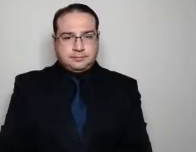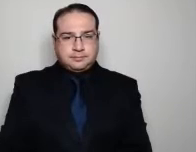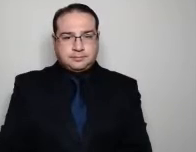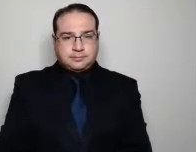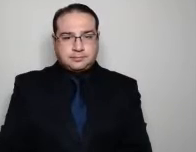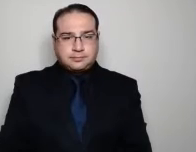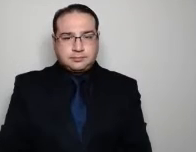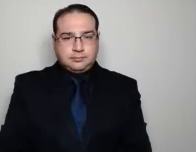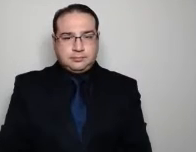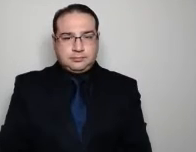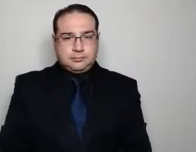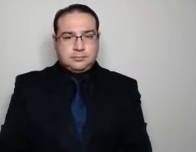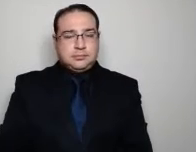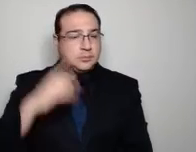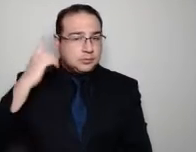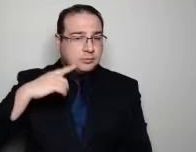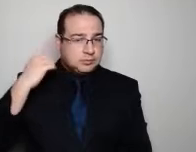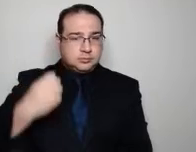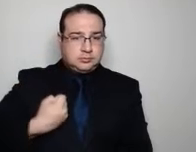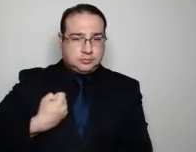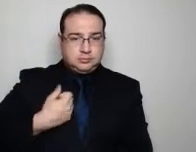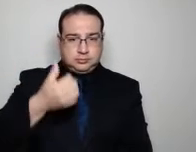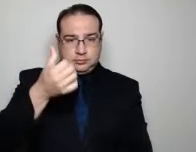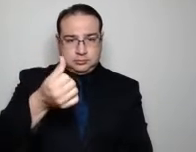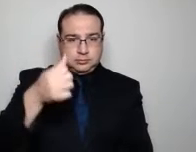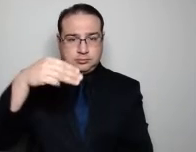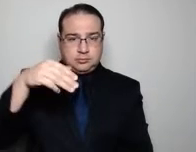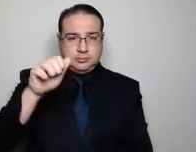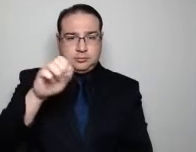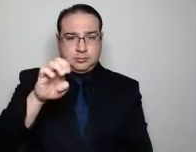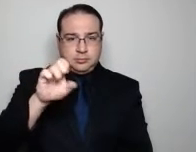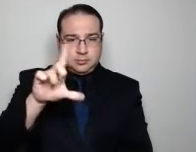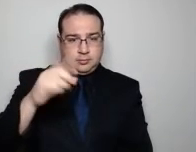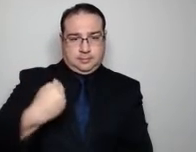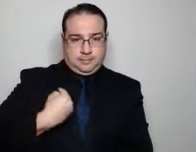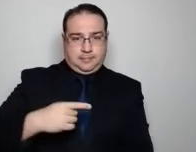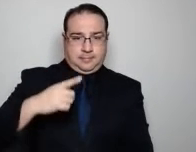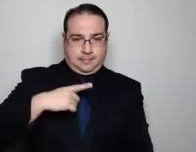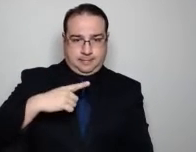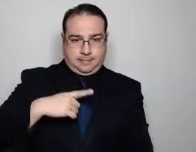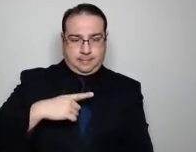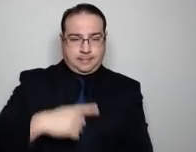O advogado do número 6, doutor Manuel Gugel Belisário, está presente?